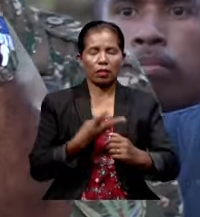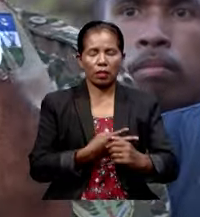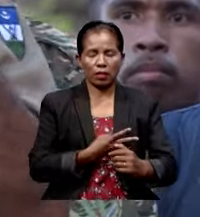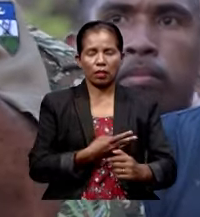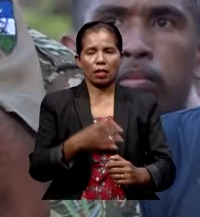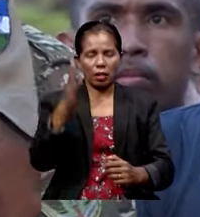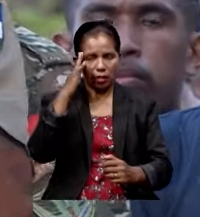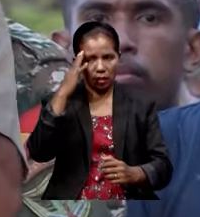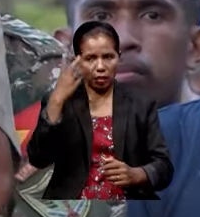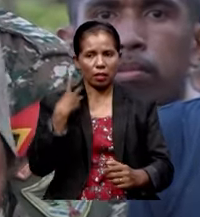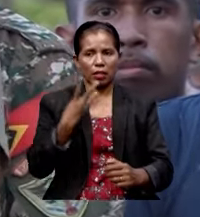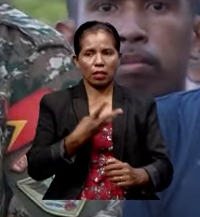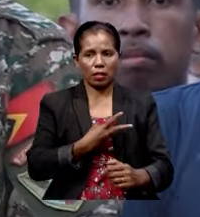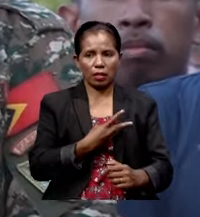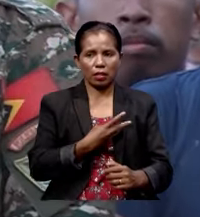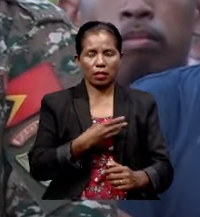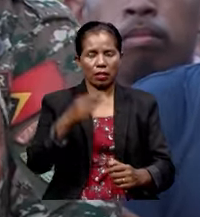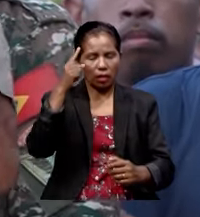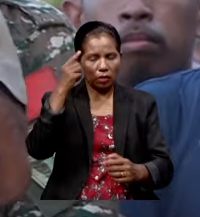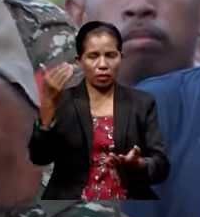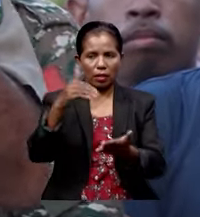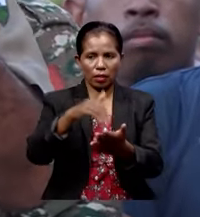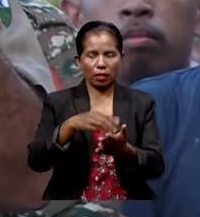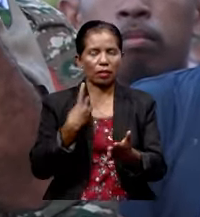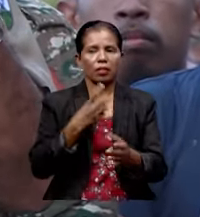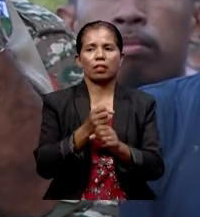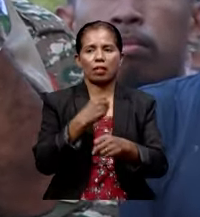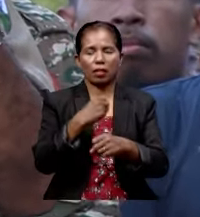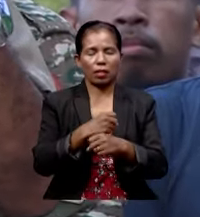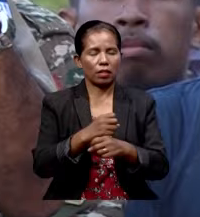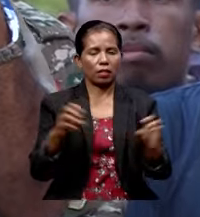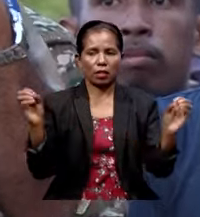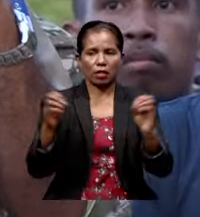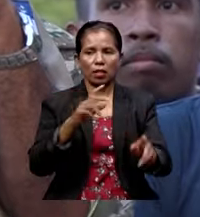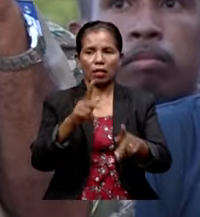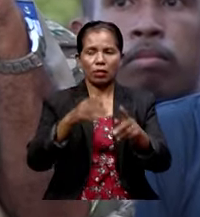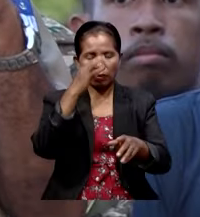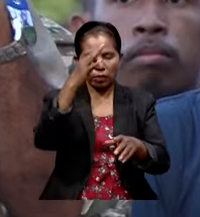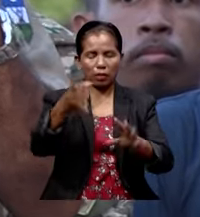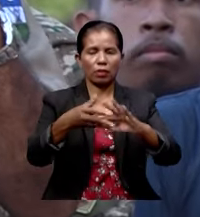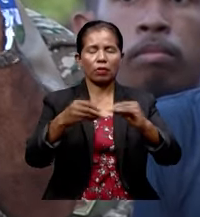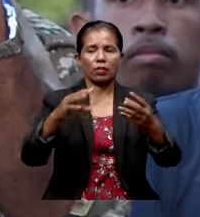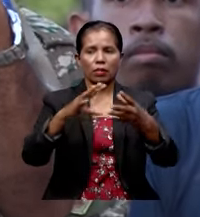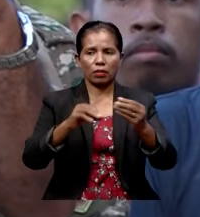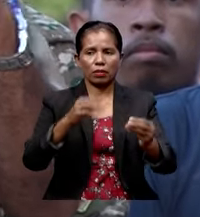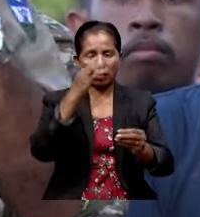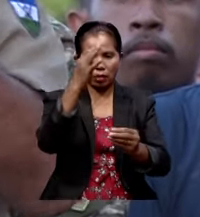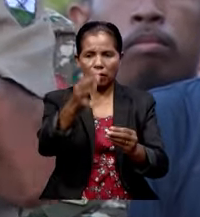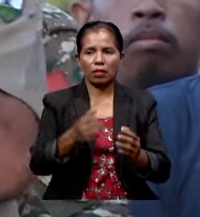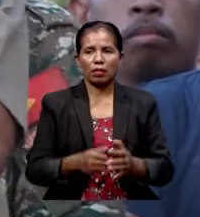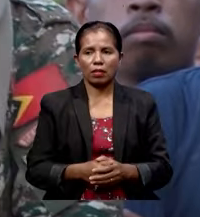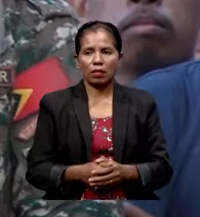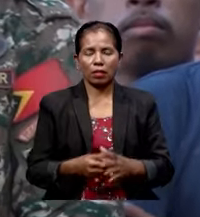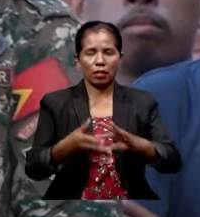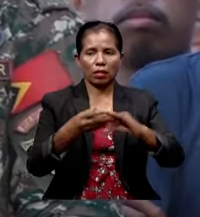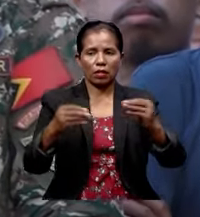ela, ita ilustra ele ter a memória viva, ser nebe, ita halo. Sei lá, é mamba, eroa, conta a história de turbada, no história,